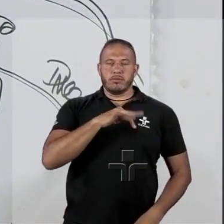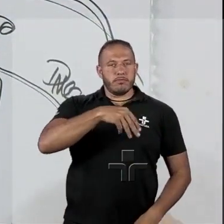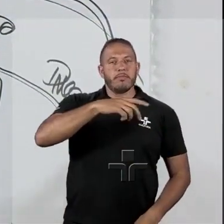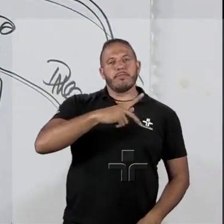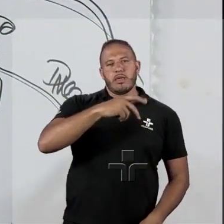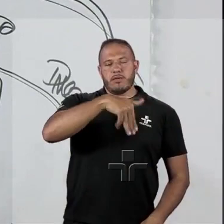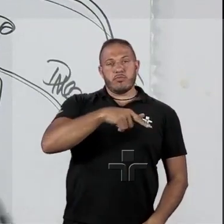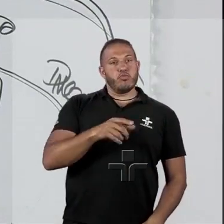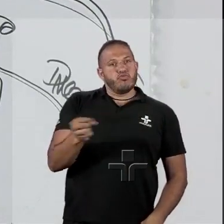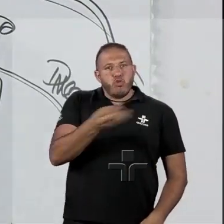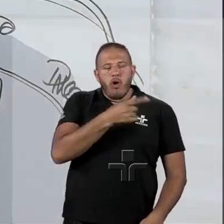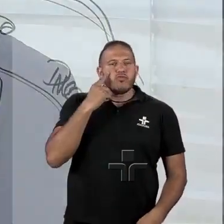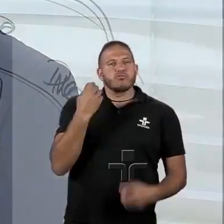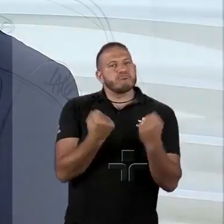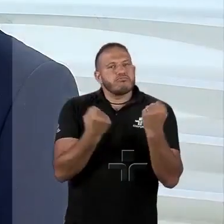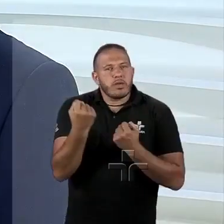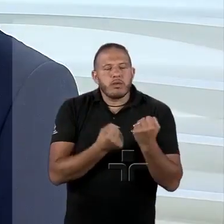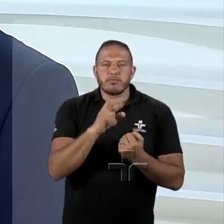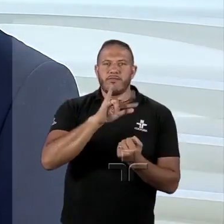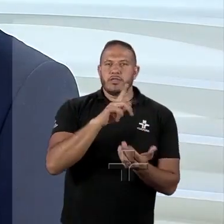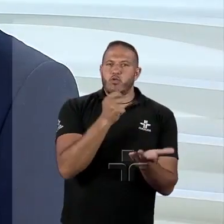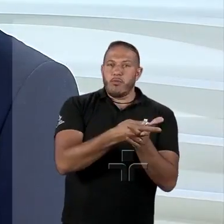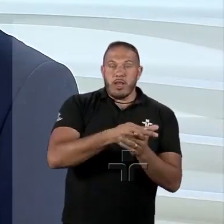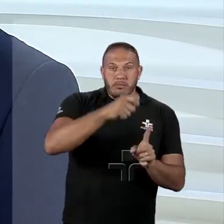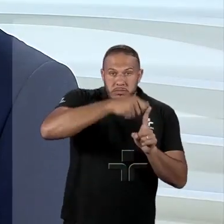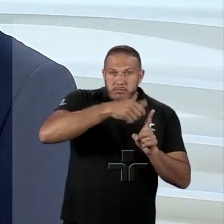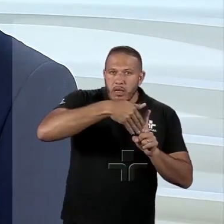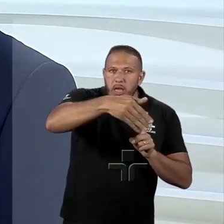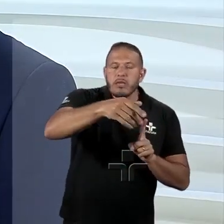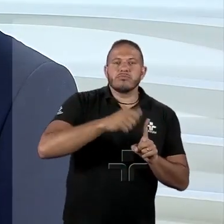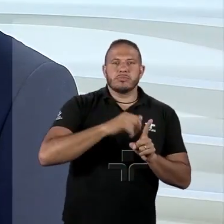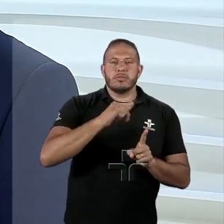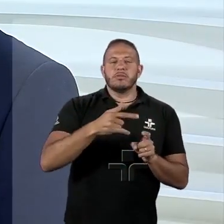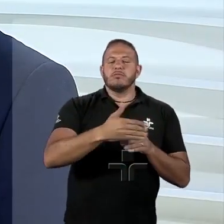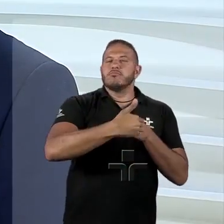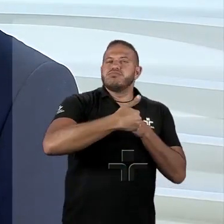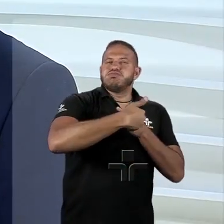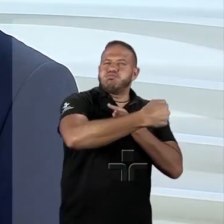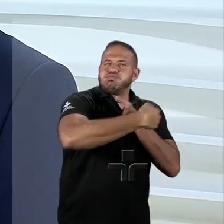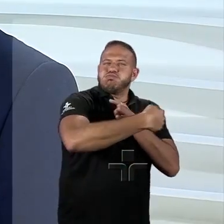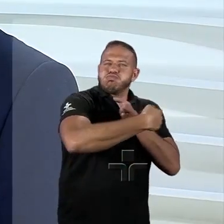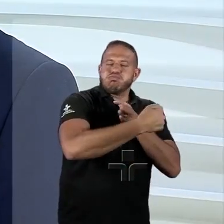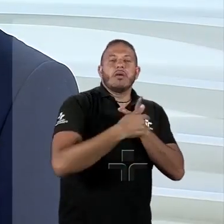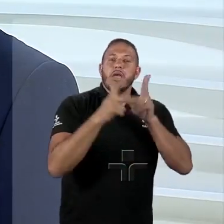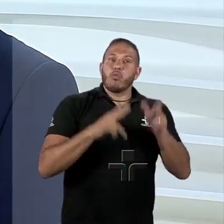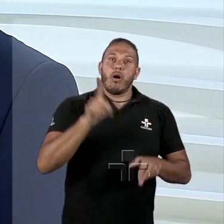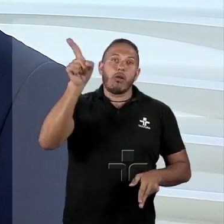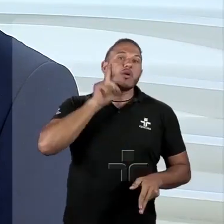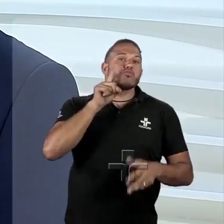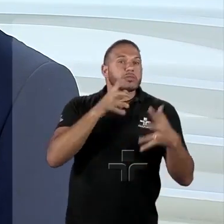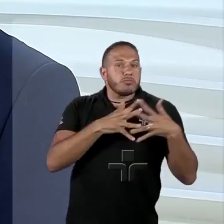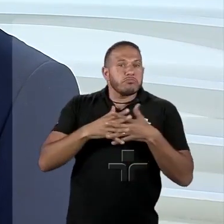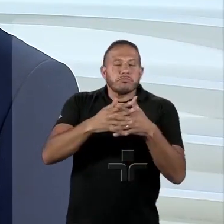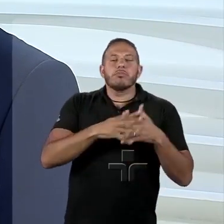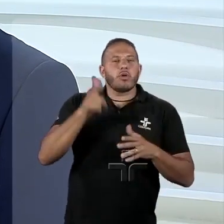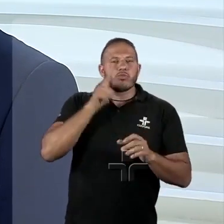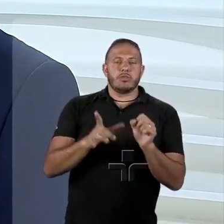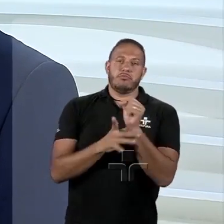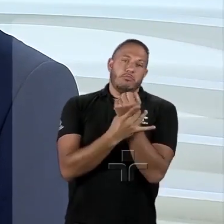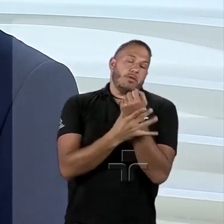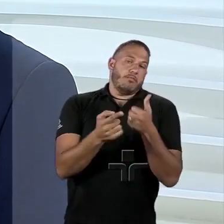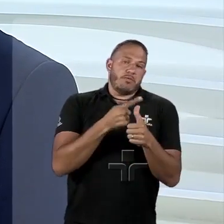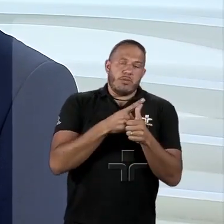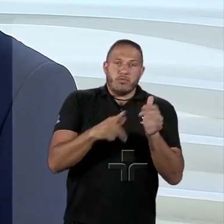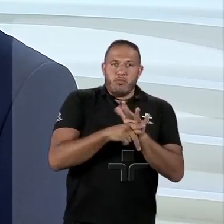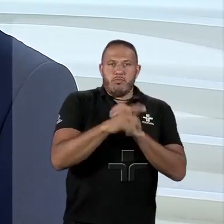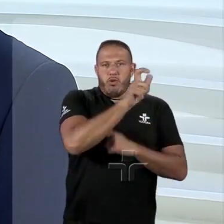operacionais da Polícia Militar, que serão comprados a partir de janeiro, serão blindados, como acontece nos Estados Unidos, para garantir, primeiro, a proteção do